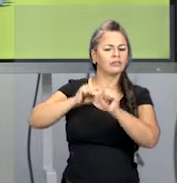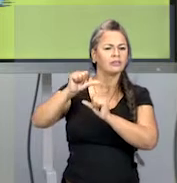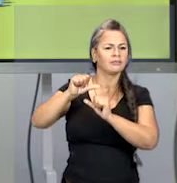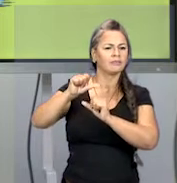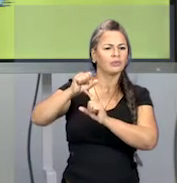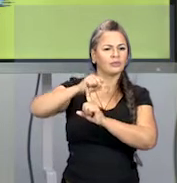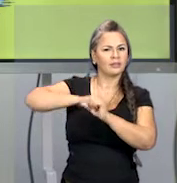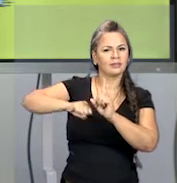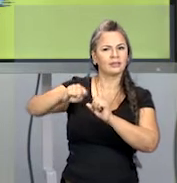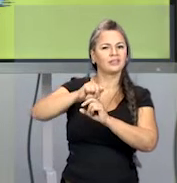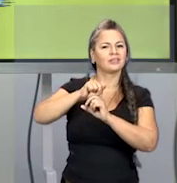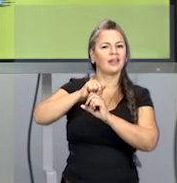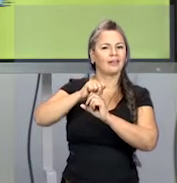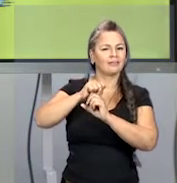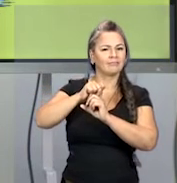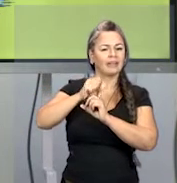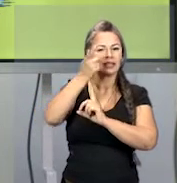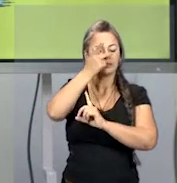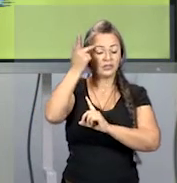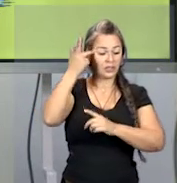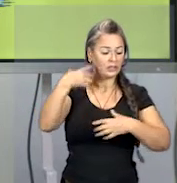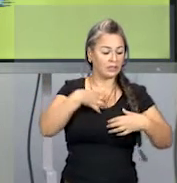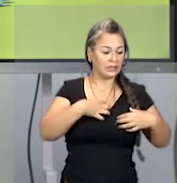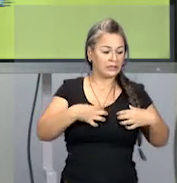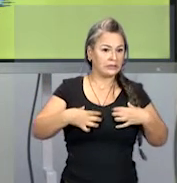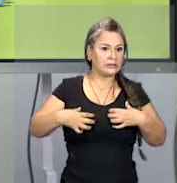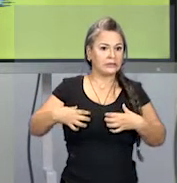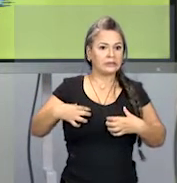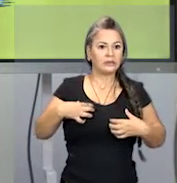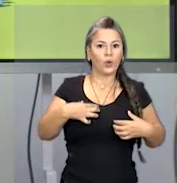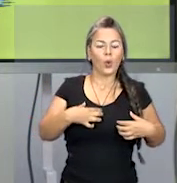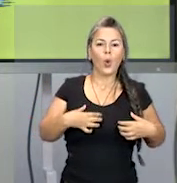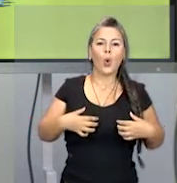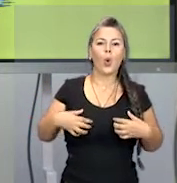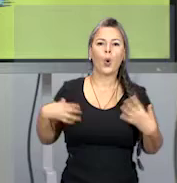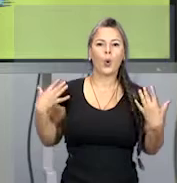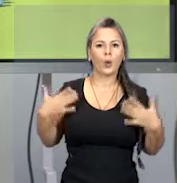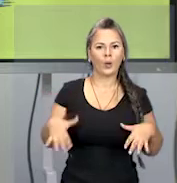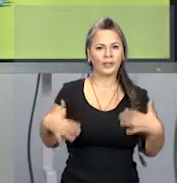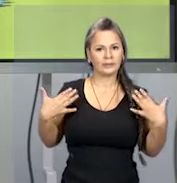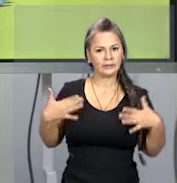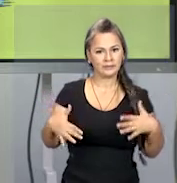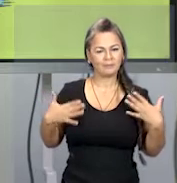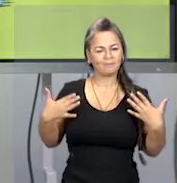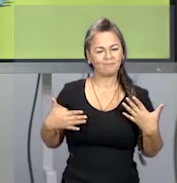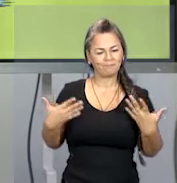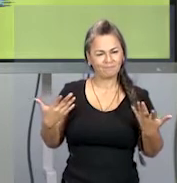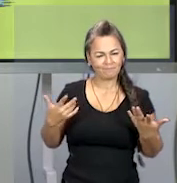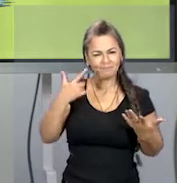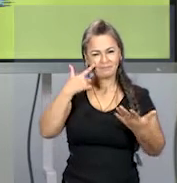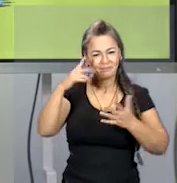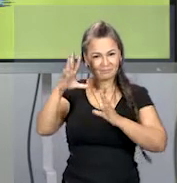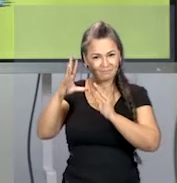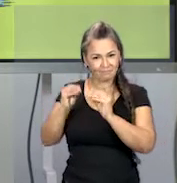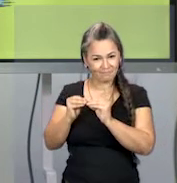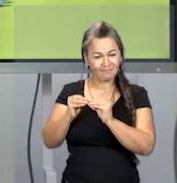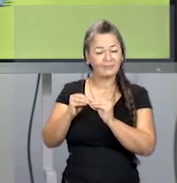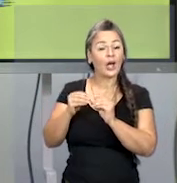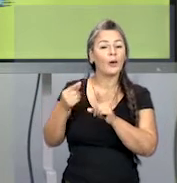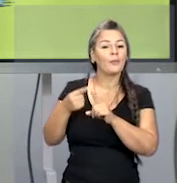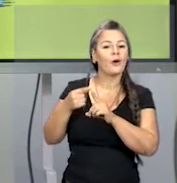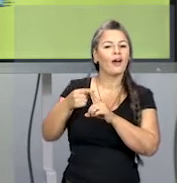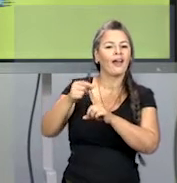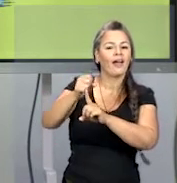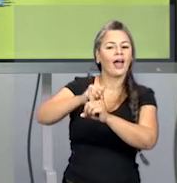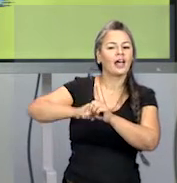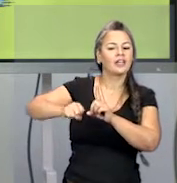Então, a rotina da cidade, ela começa a afetar as pessoas.